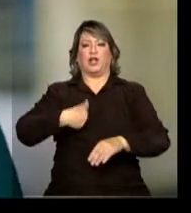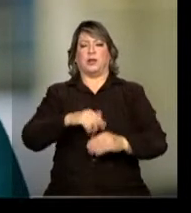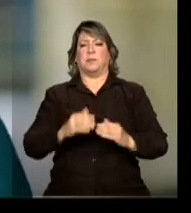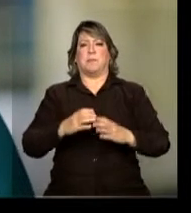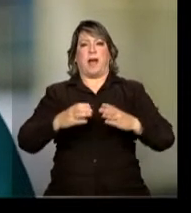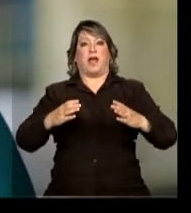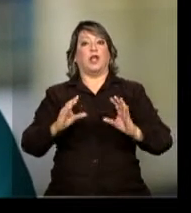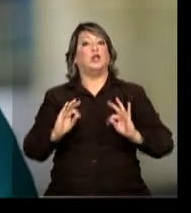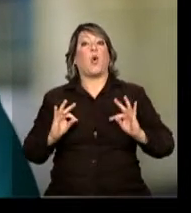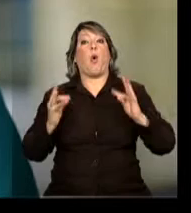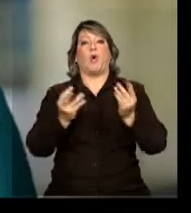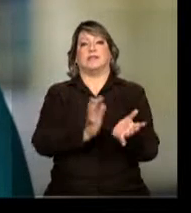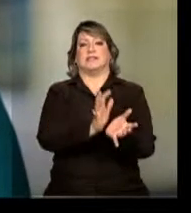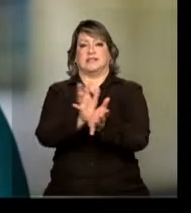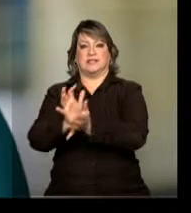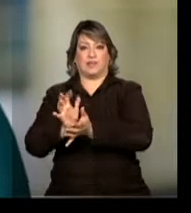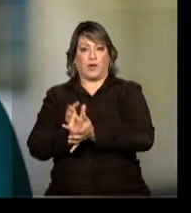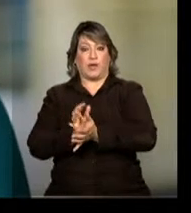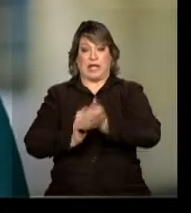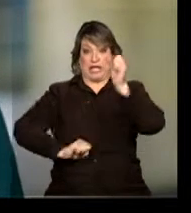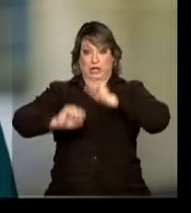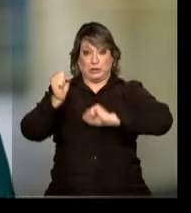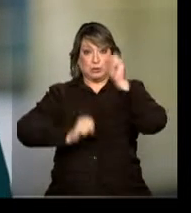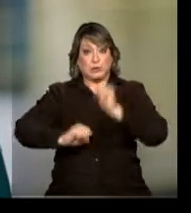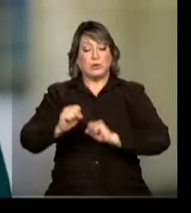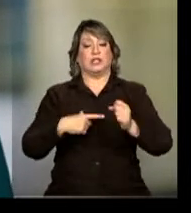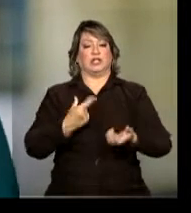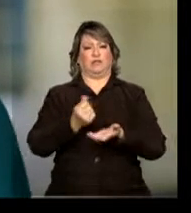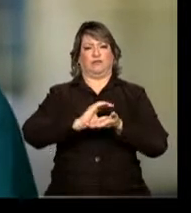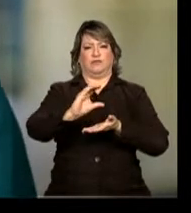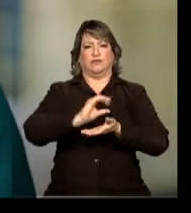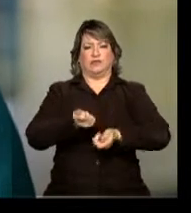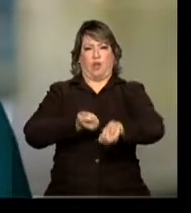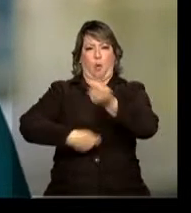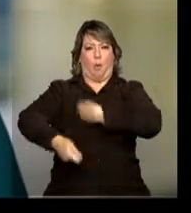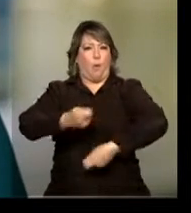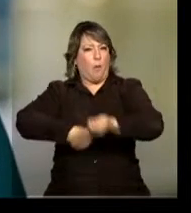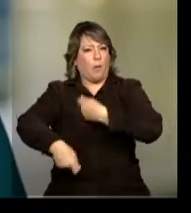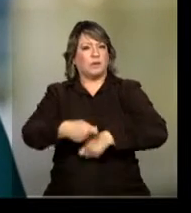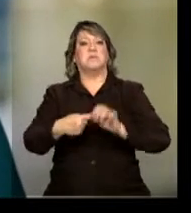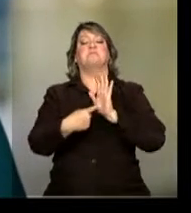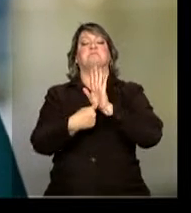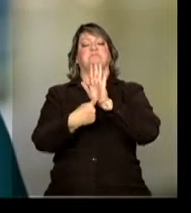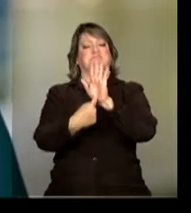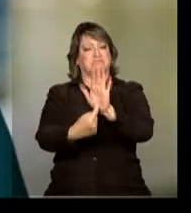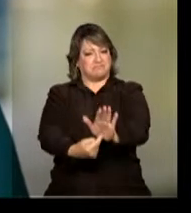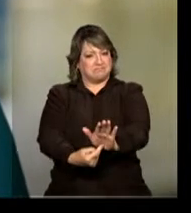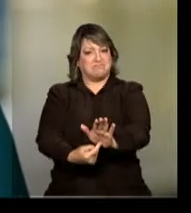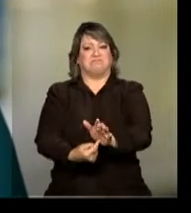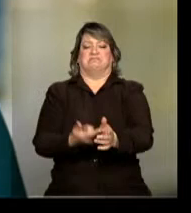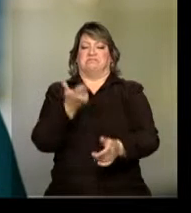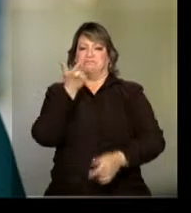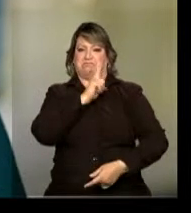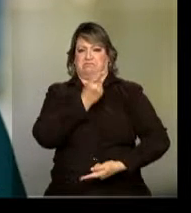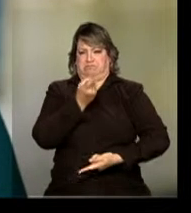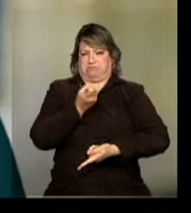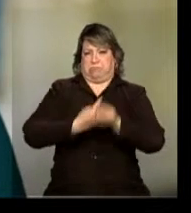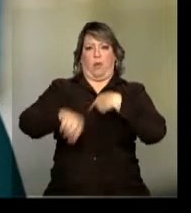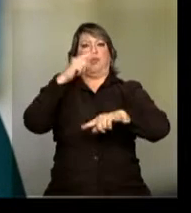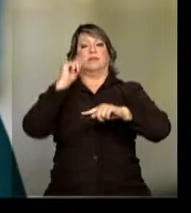todos os setores ea indústria e os investimentos mostraram franca recuperação